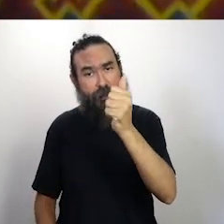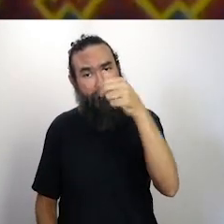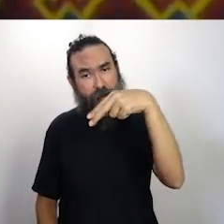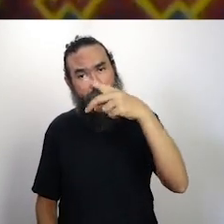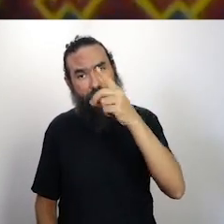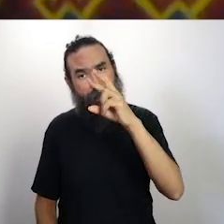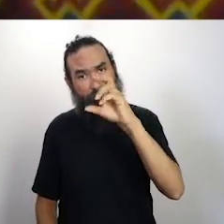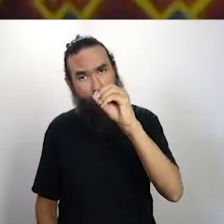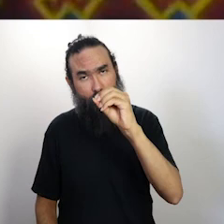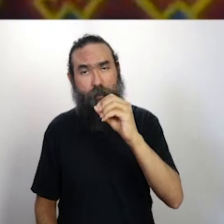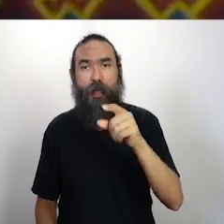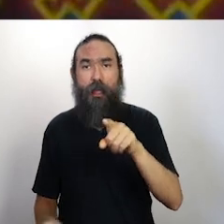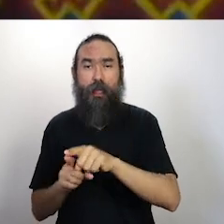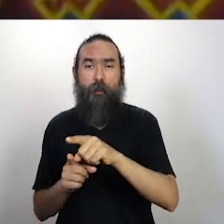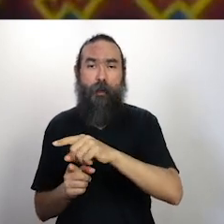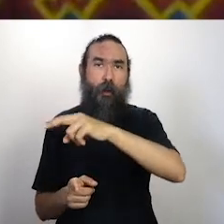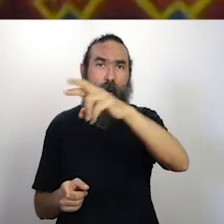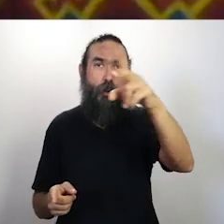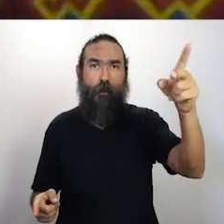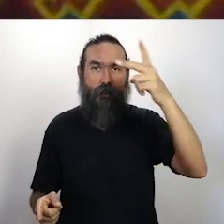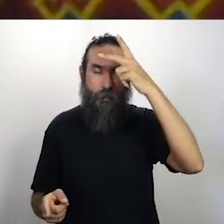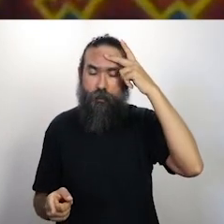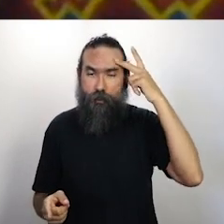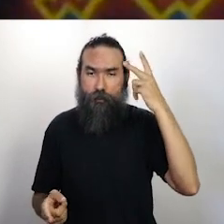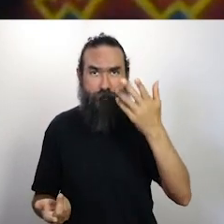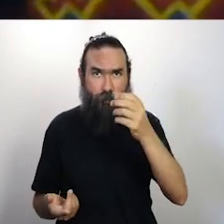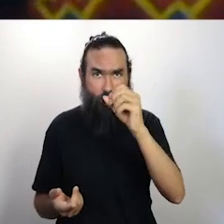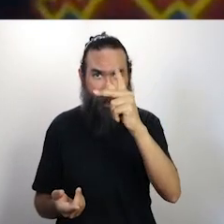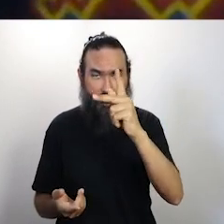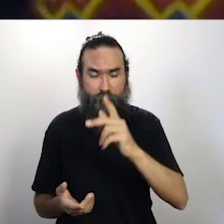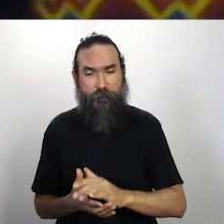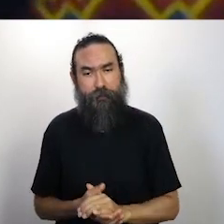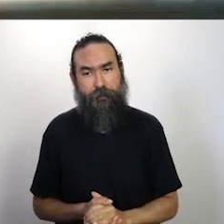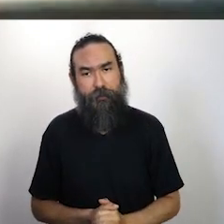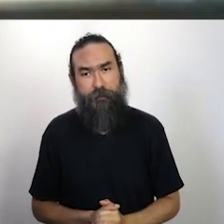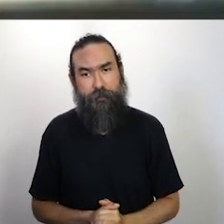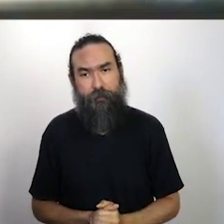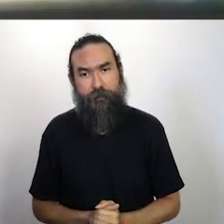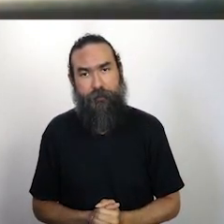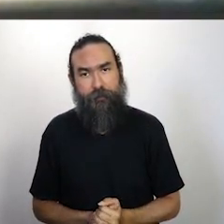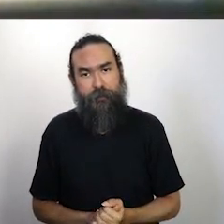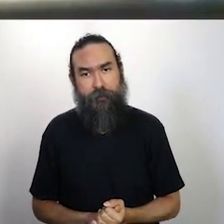de todos os convidados para a gente concluir tá ok? Combinado